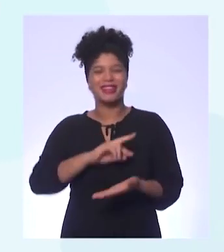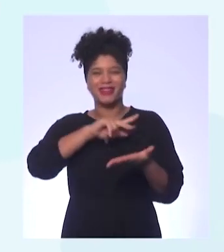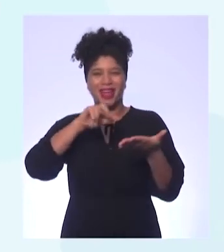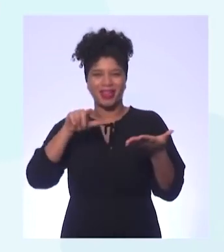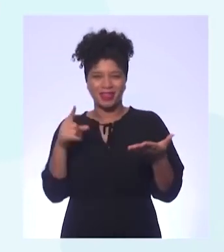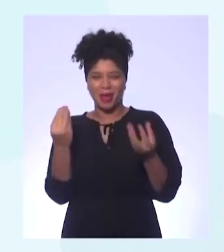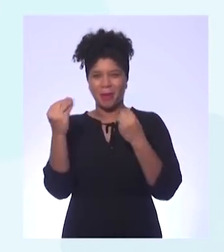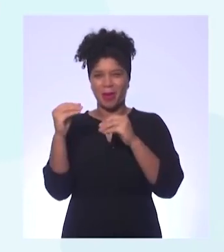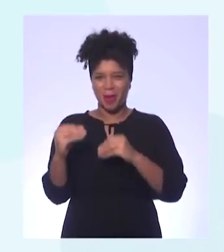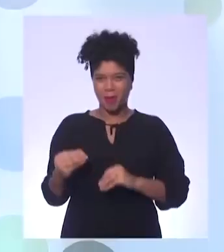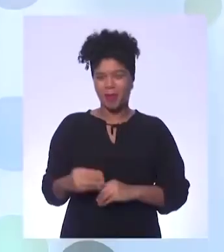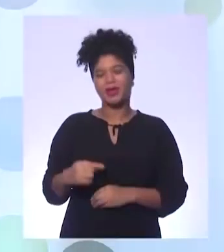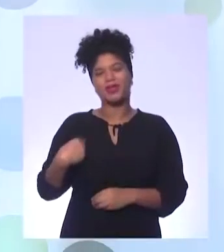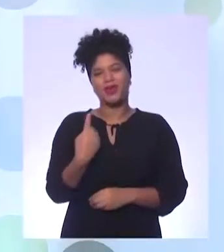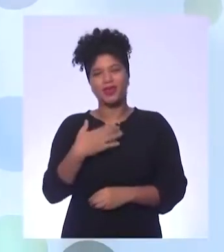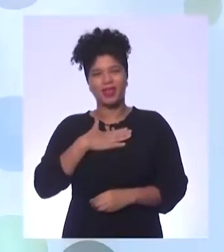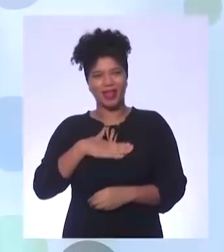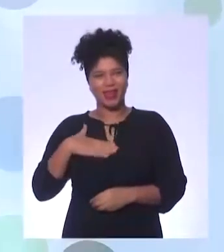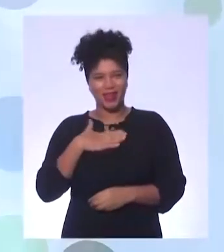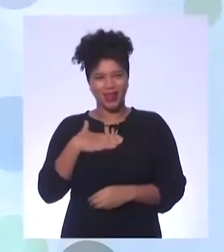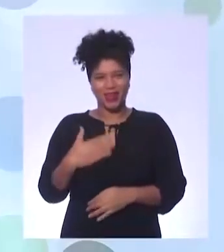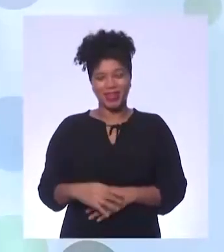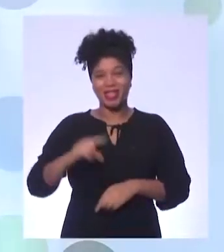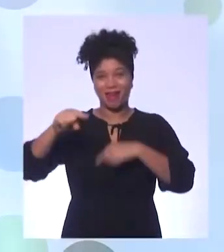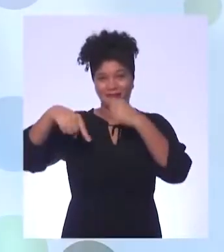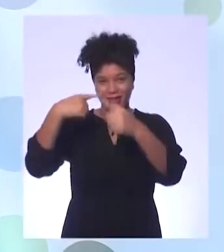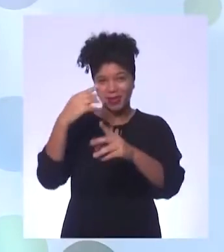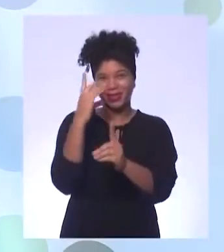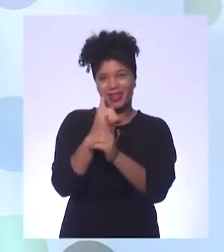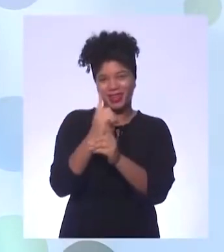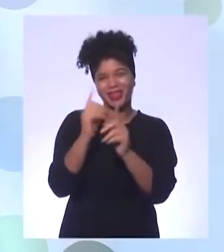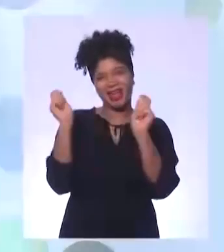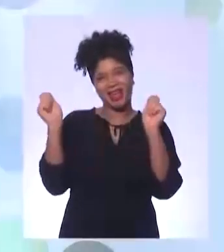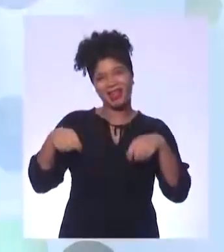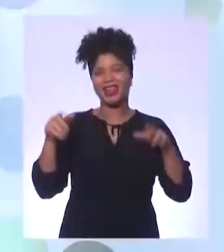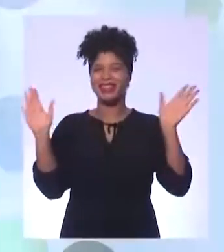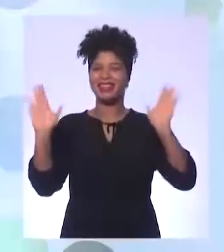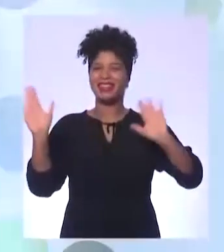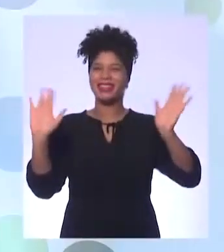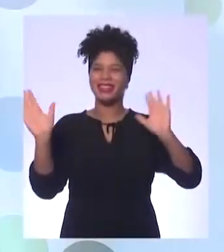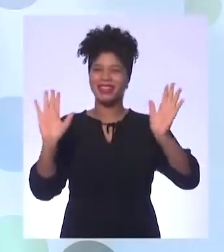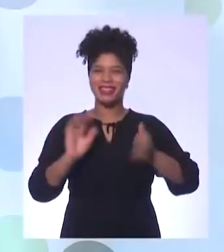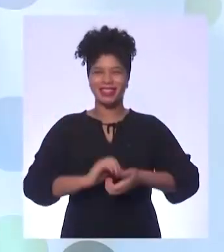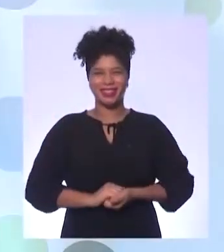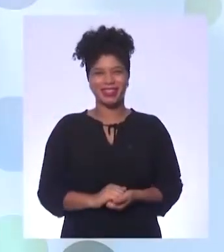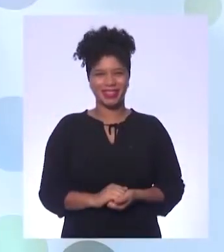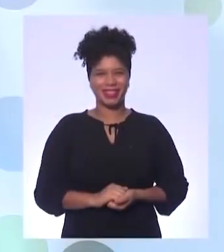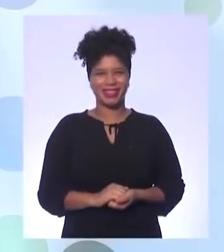gente agradece quando você avalia a nossa aula. E a gente se vê numa próxima aula. Tchau, tchau, pessoal!